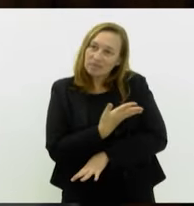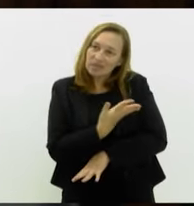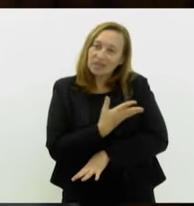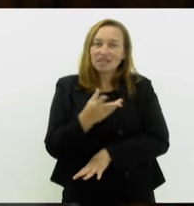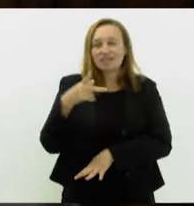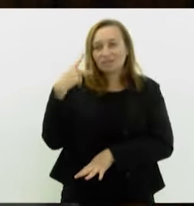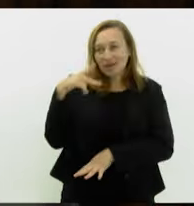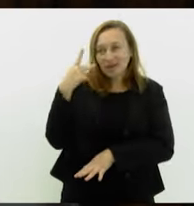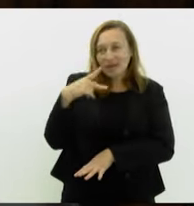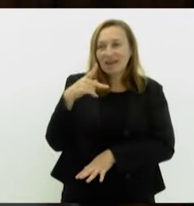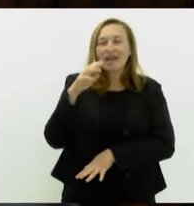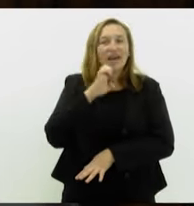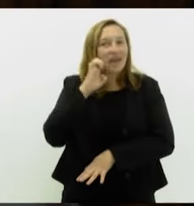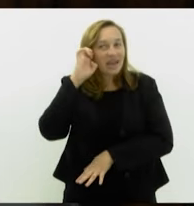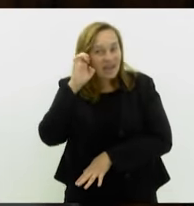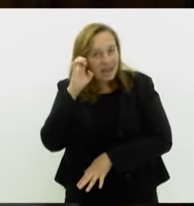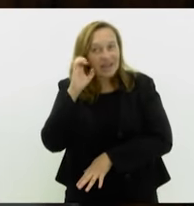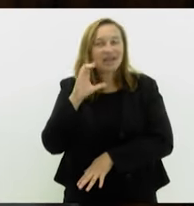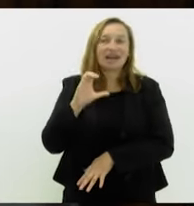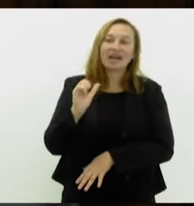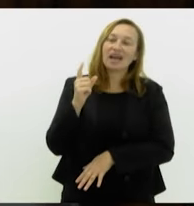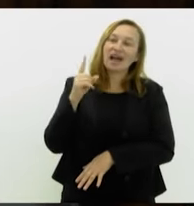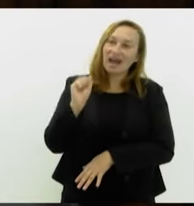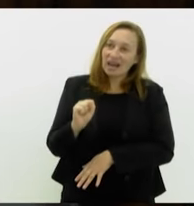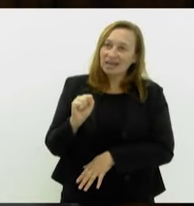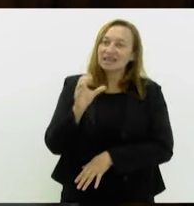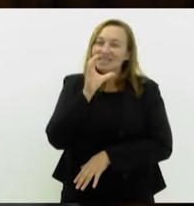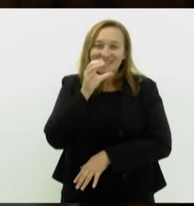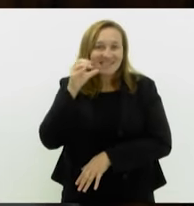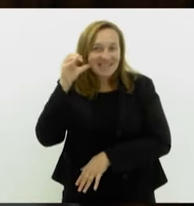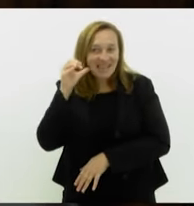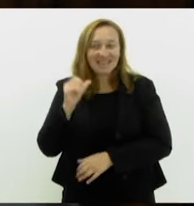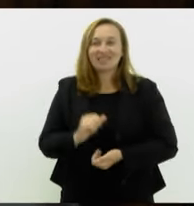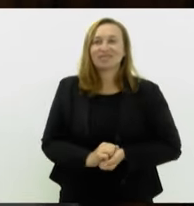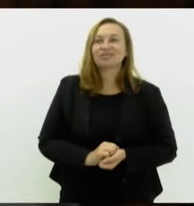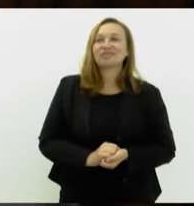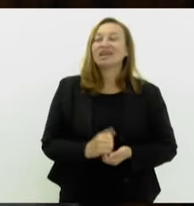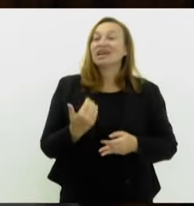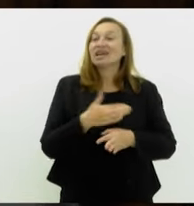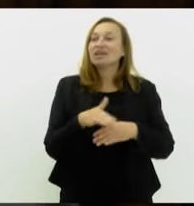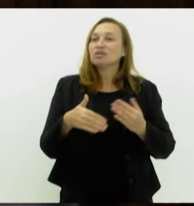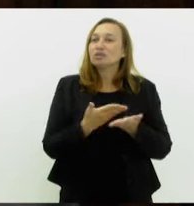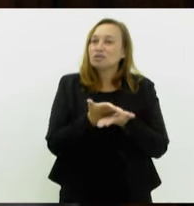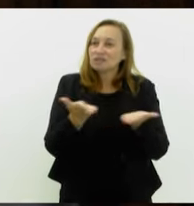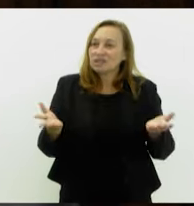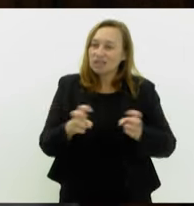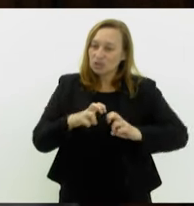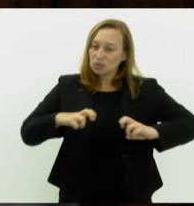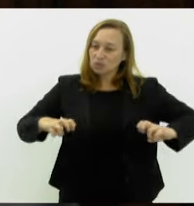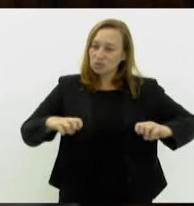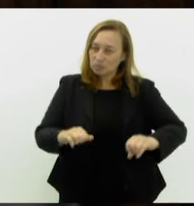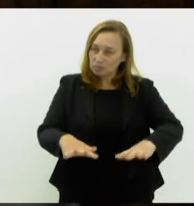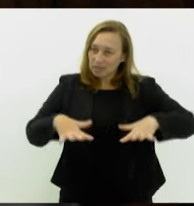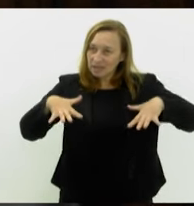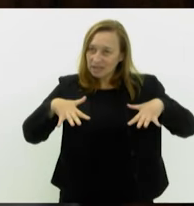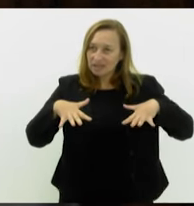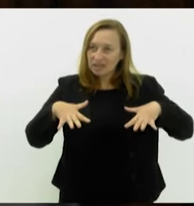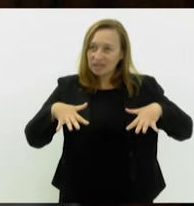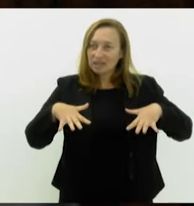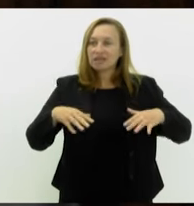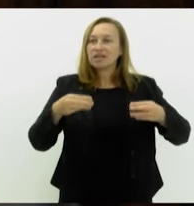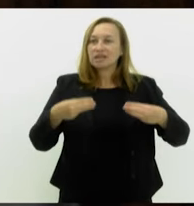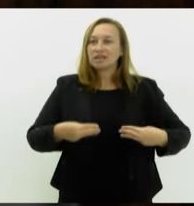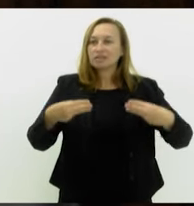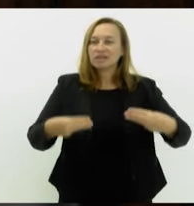Parlamento Carla Célia Jordão e a todos no plenário na figura da nossa ministra